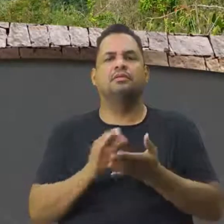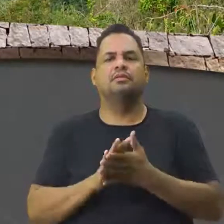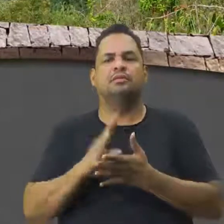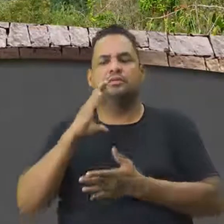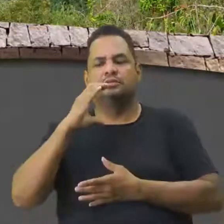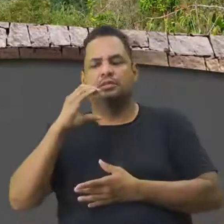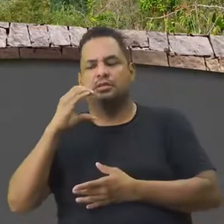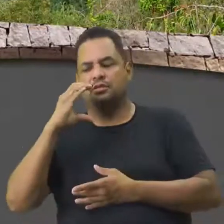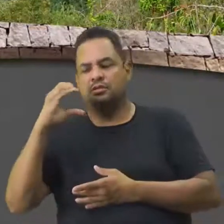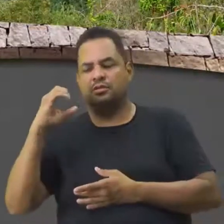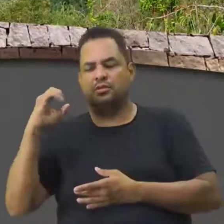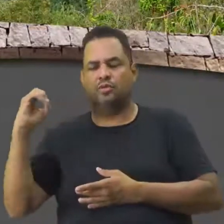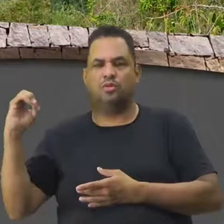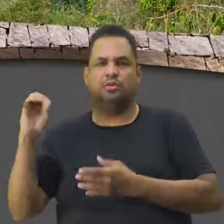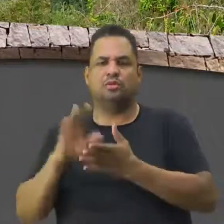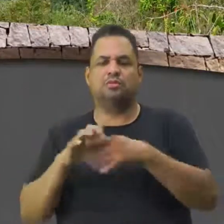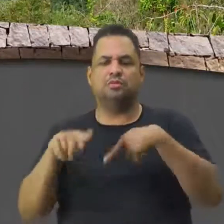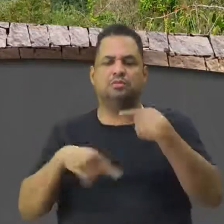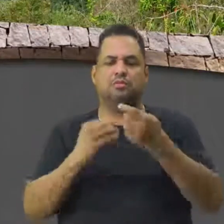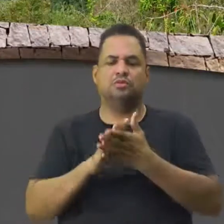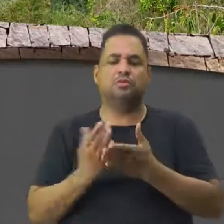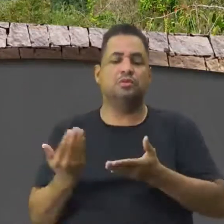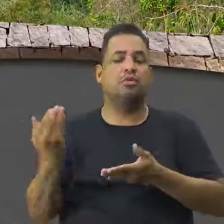centro-oeste e depois chegou à Amazônia.